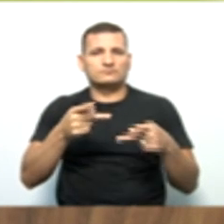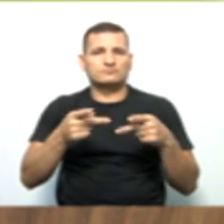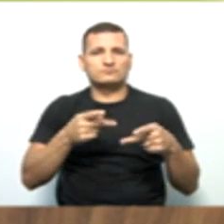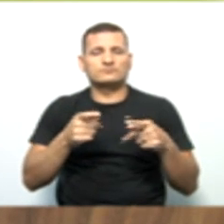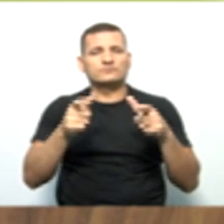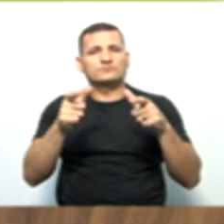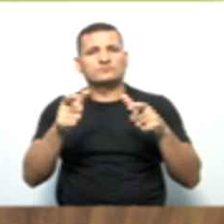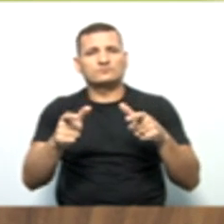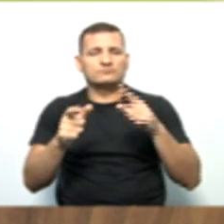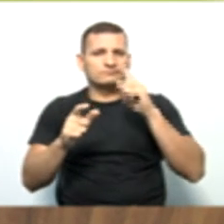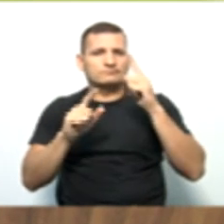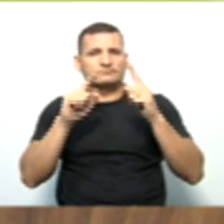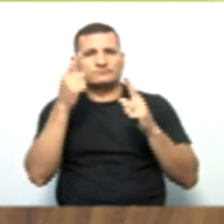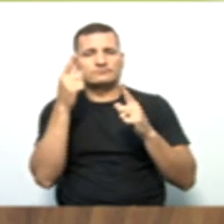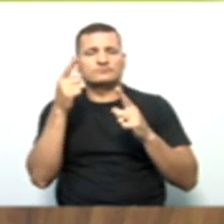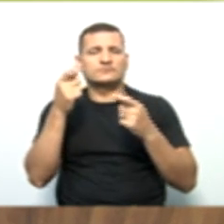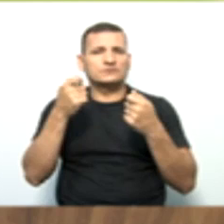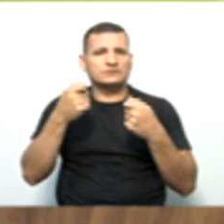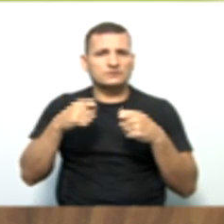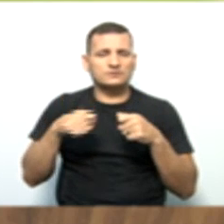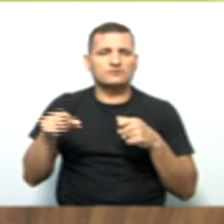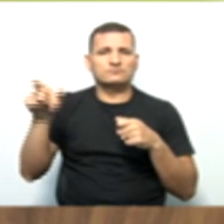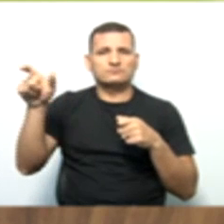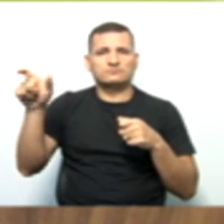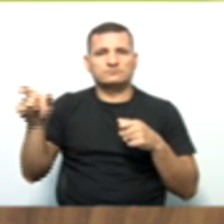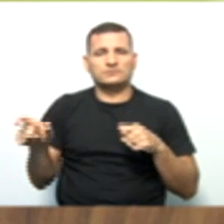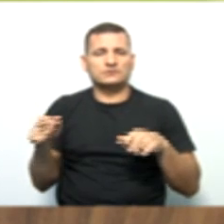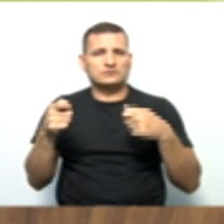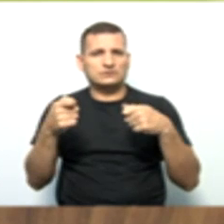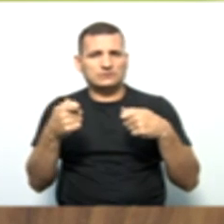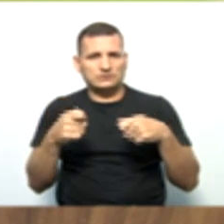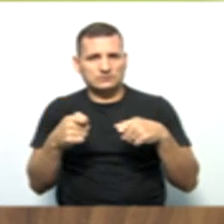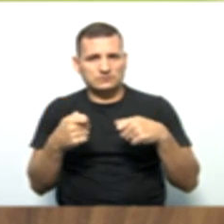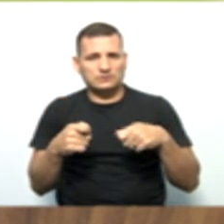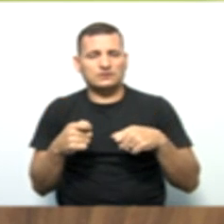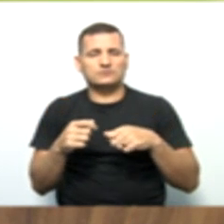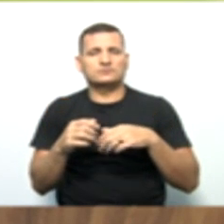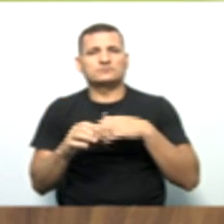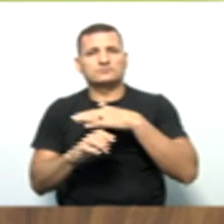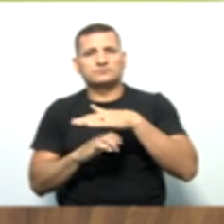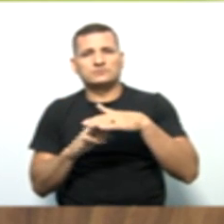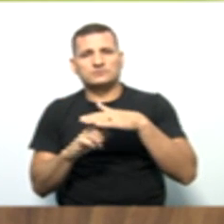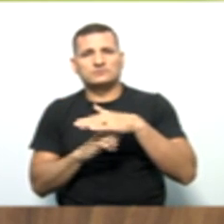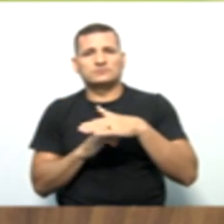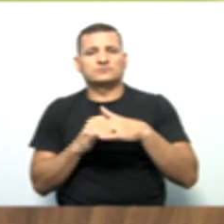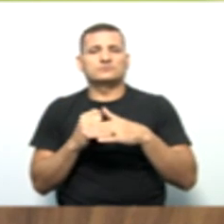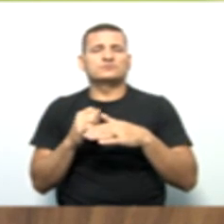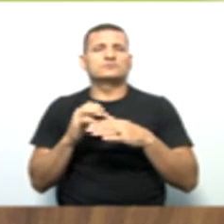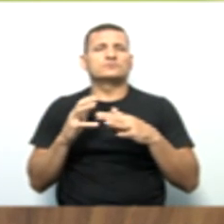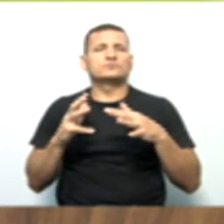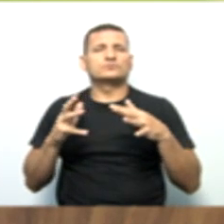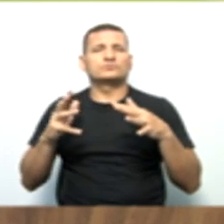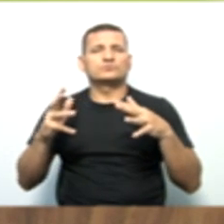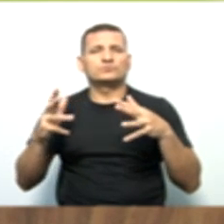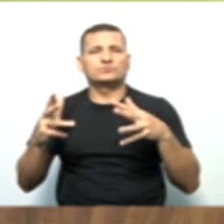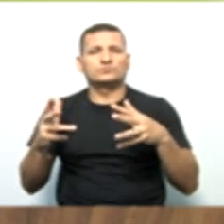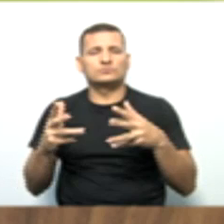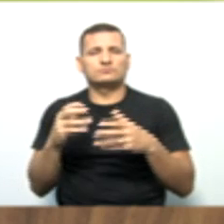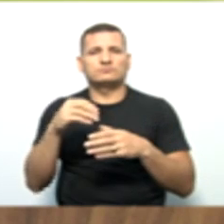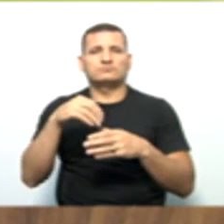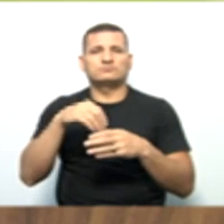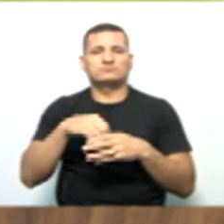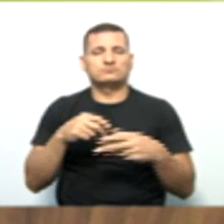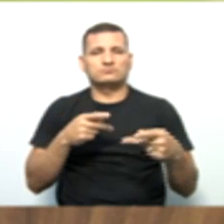dos clientes, as necessidades dos negócios, as ansiedades técnicas unem-se na formação de